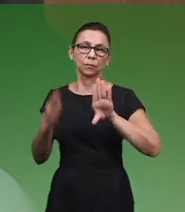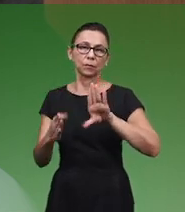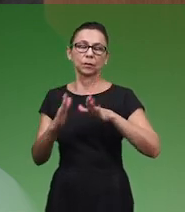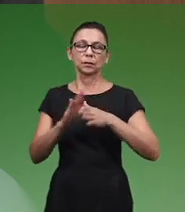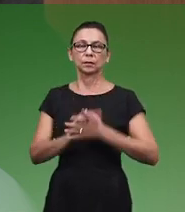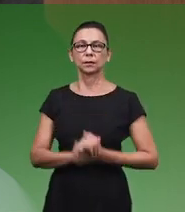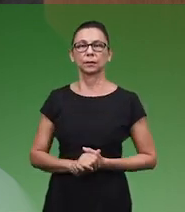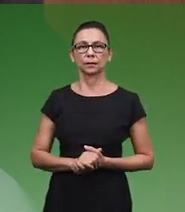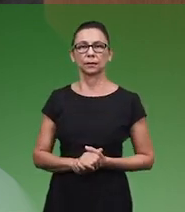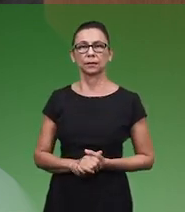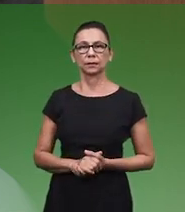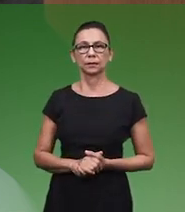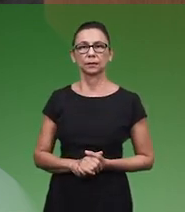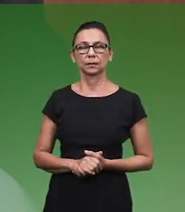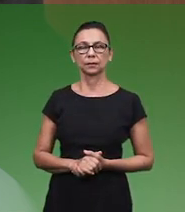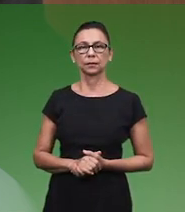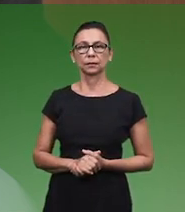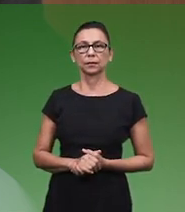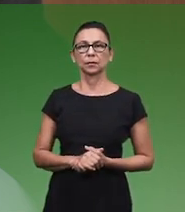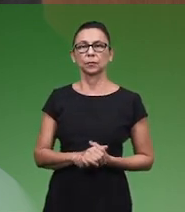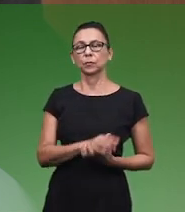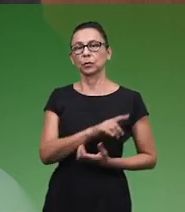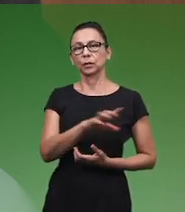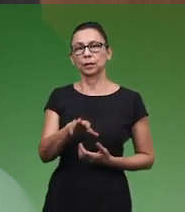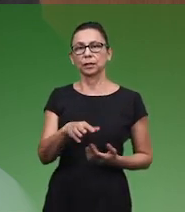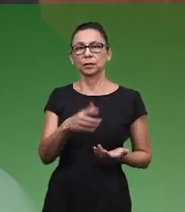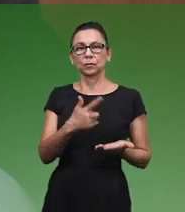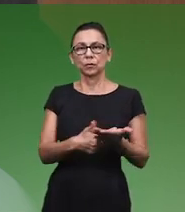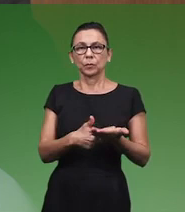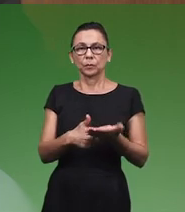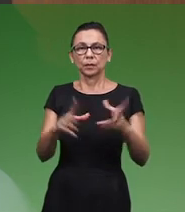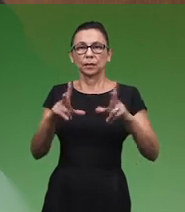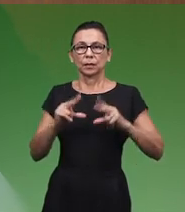convosco não tem ele parte nem herança.